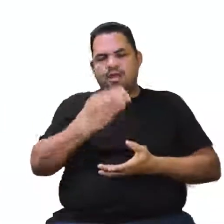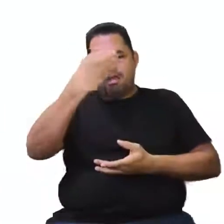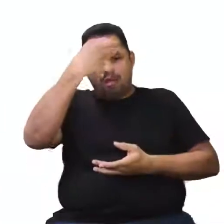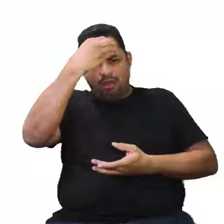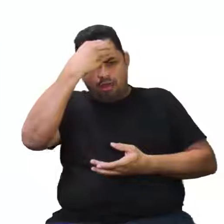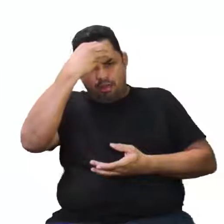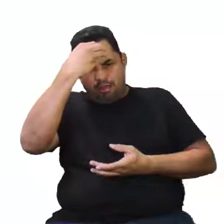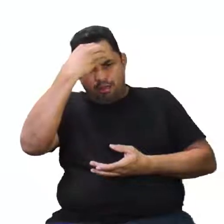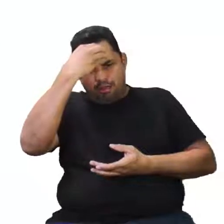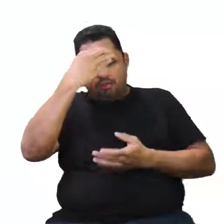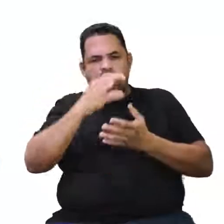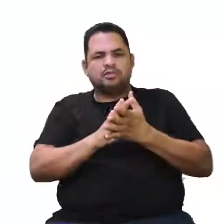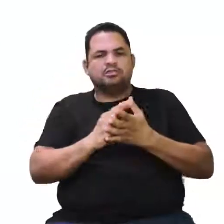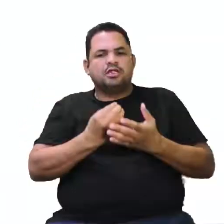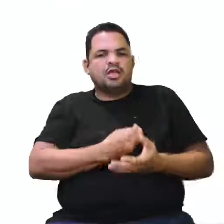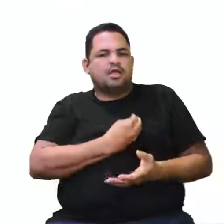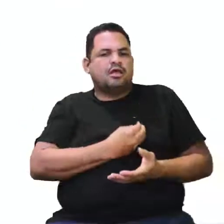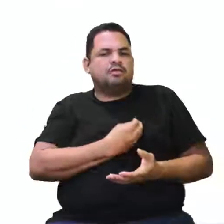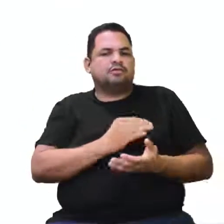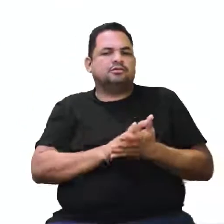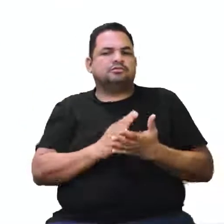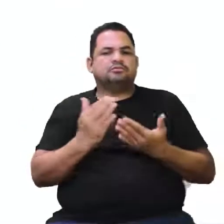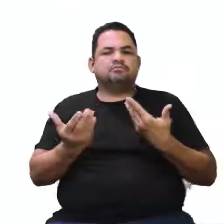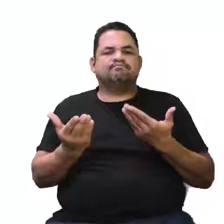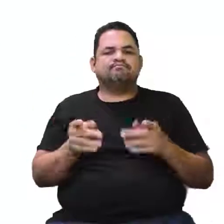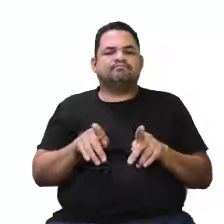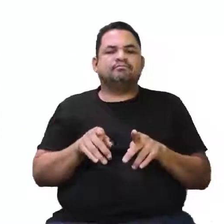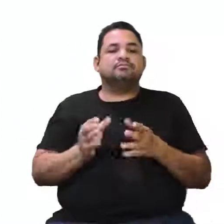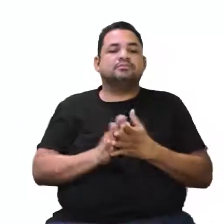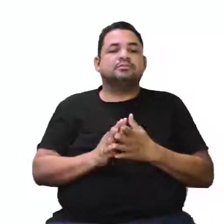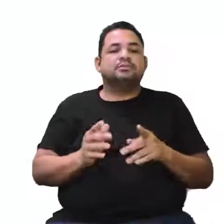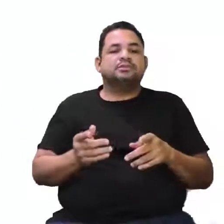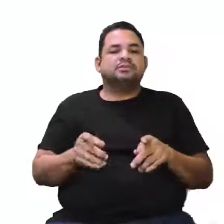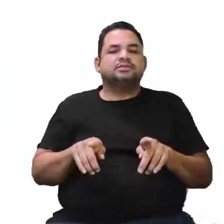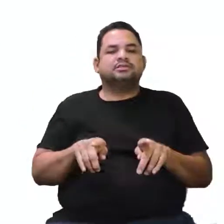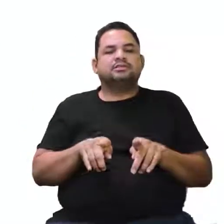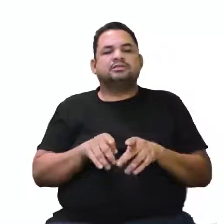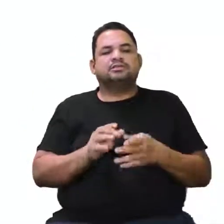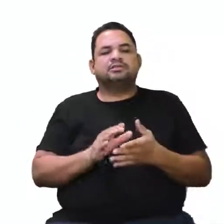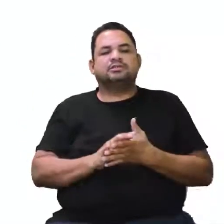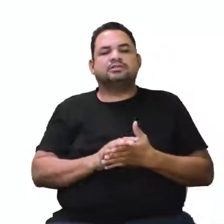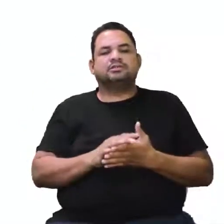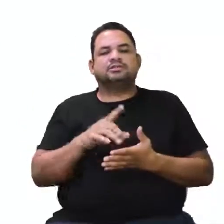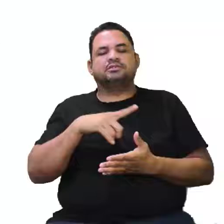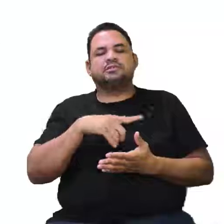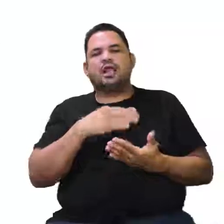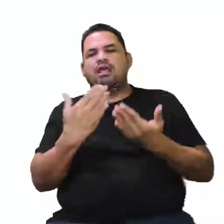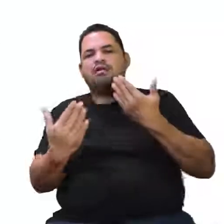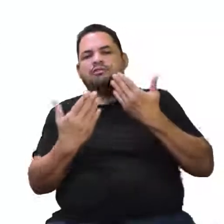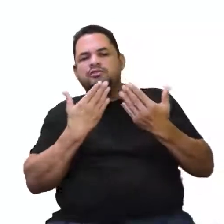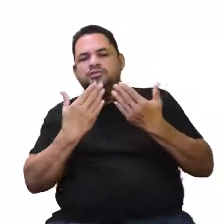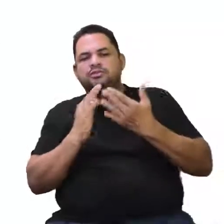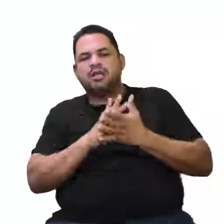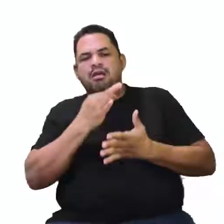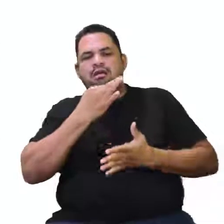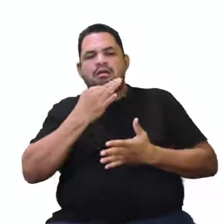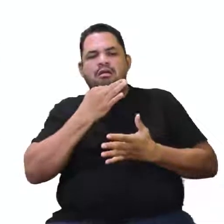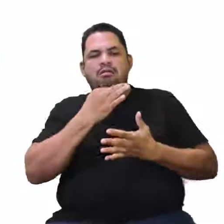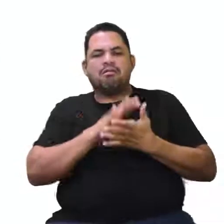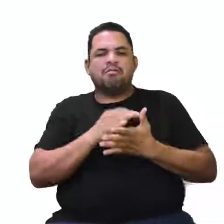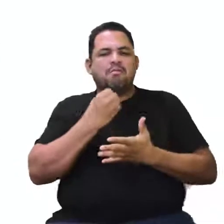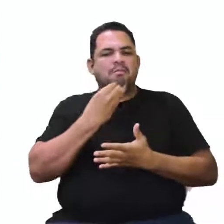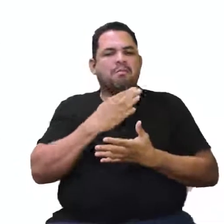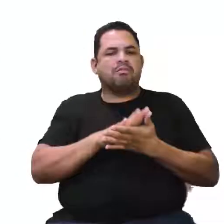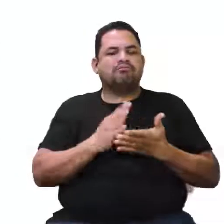meu caráter, a minha convivência, né? Eu vou receber bem aí diálogos, críticas,